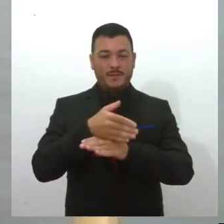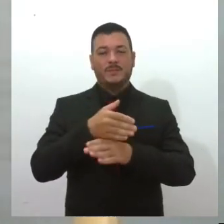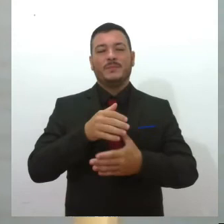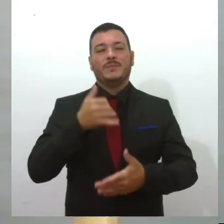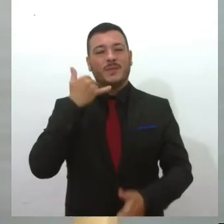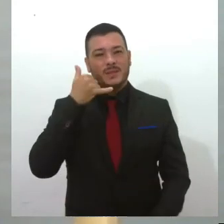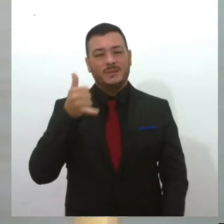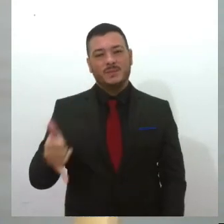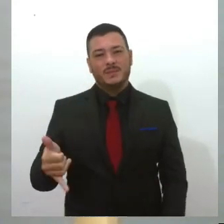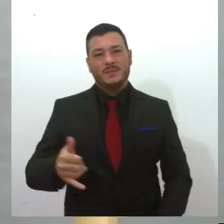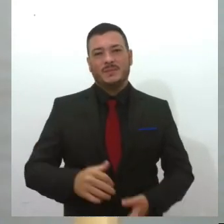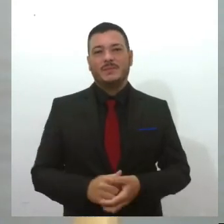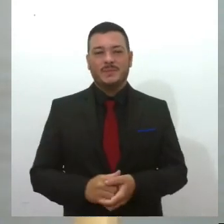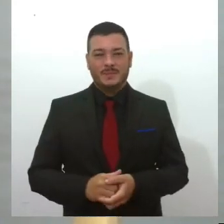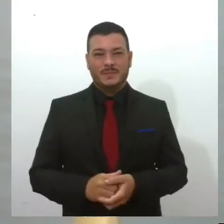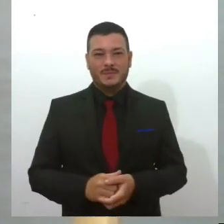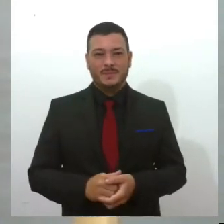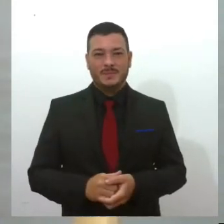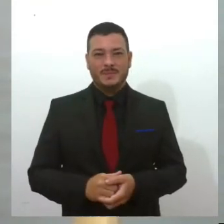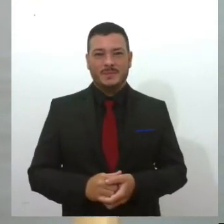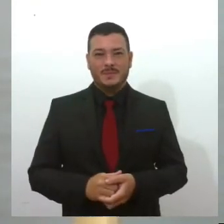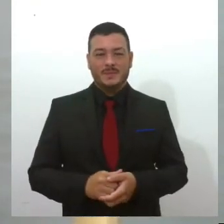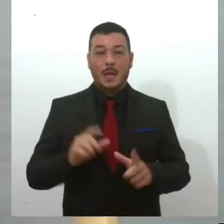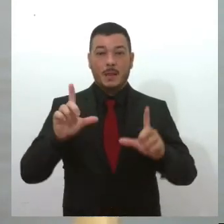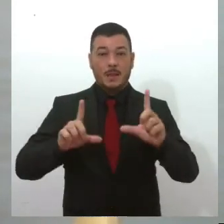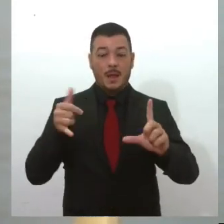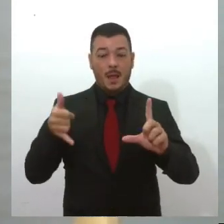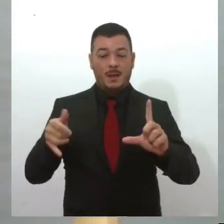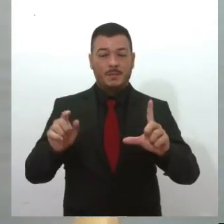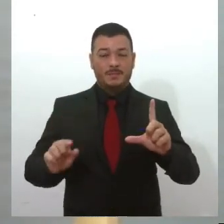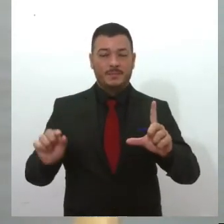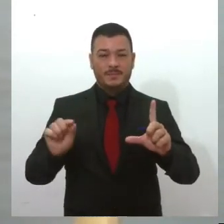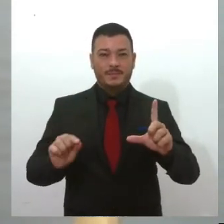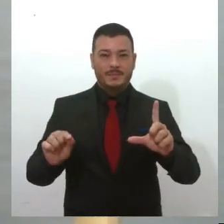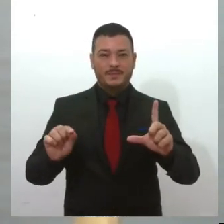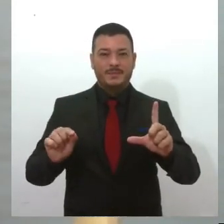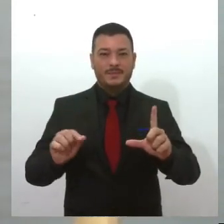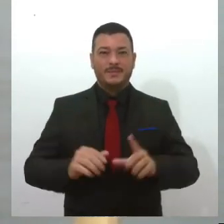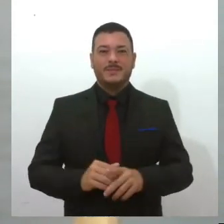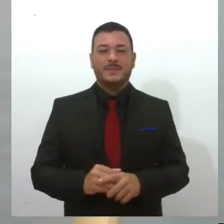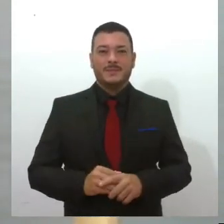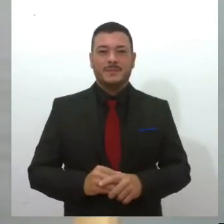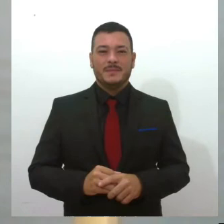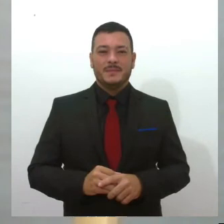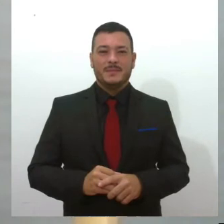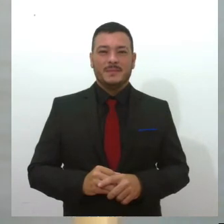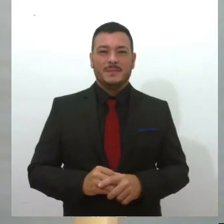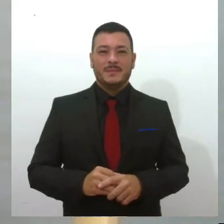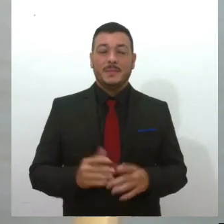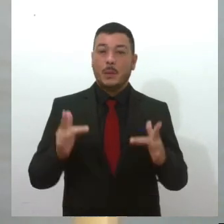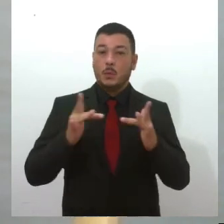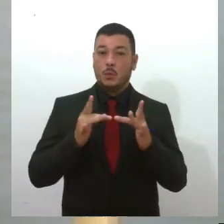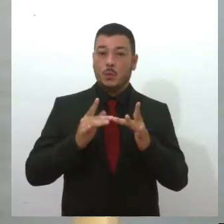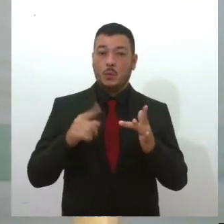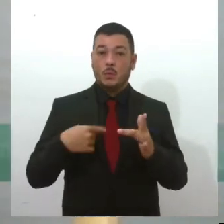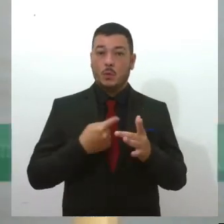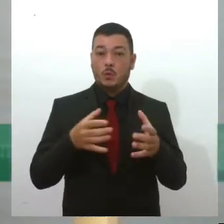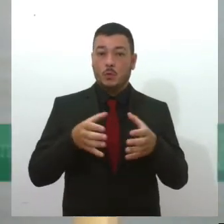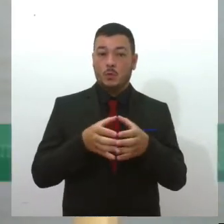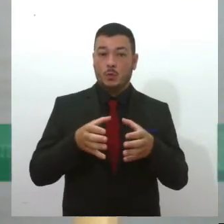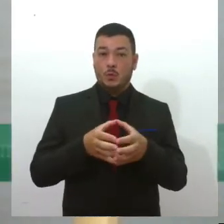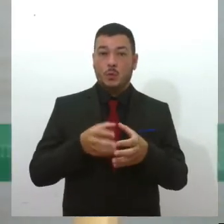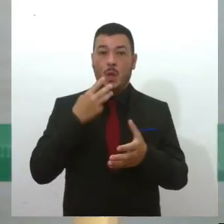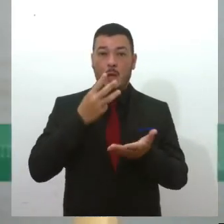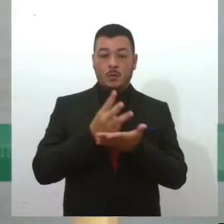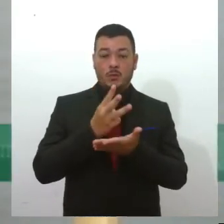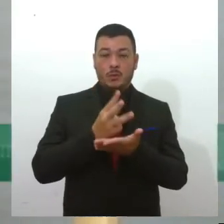posicionar a câmera do celular no QR Code que aparece aí do seu lado esquerdo, no canto inferior da tela. Para entrar em contato com a nossa produção, mande um WhatsApp